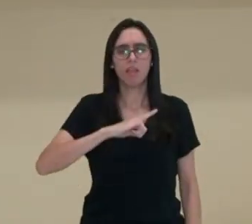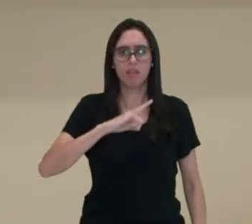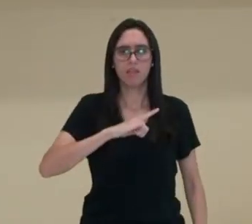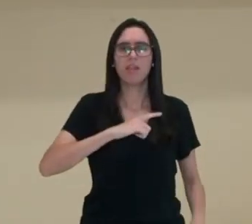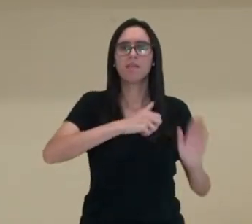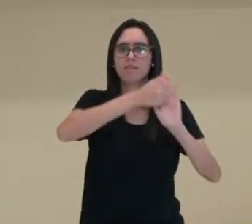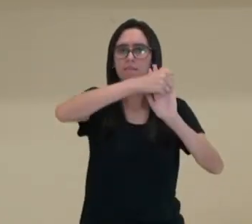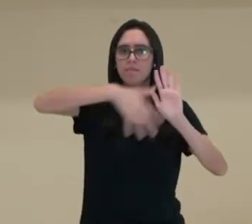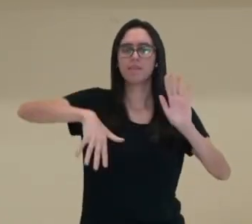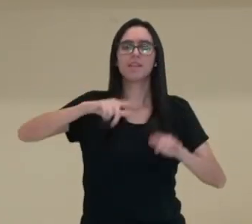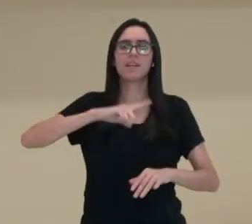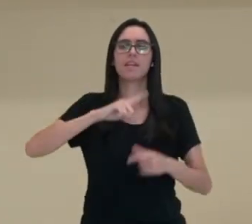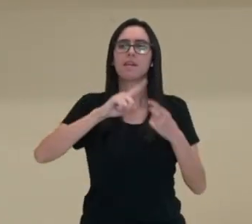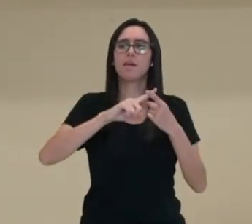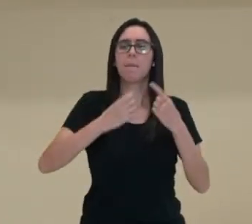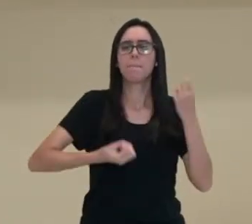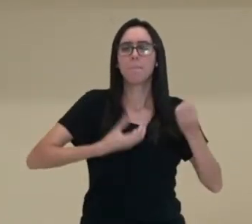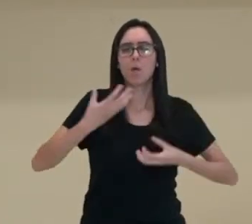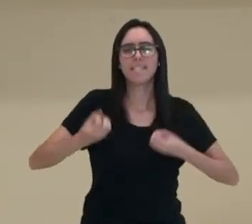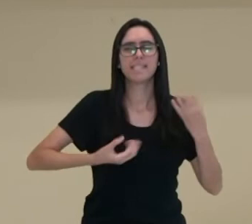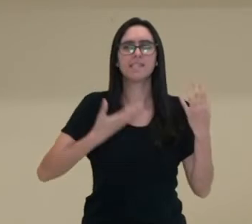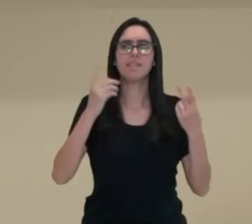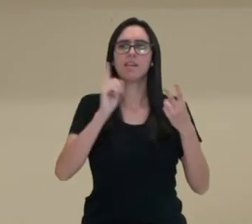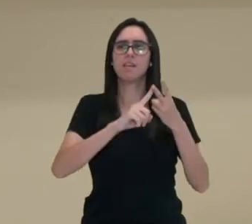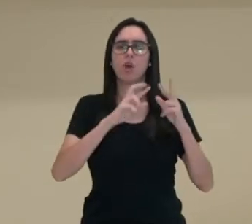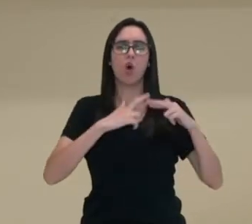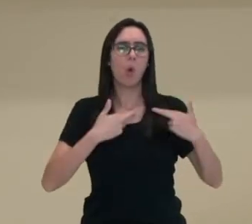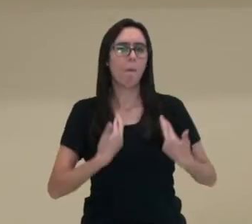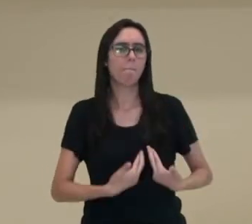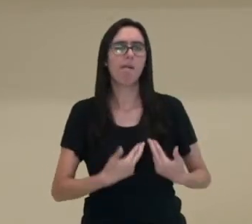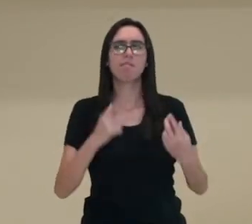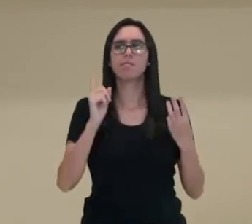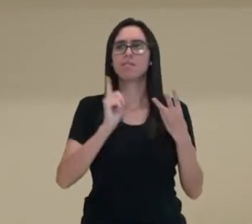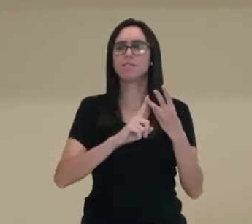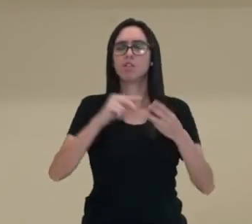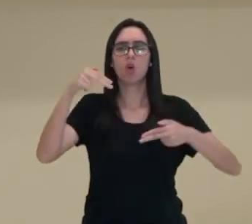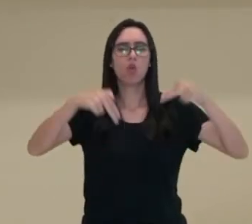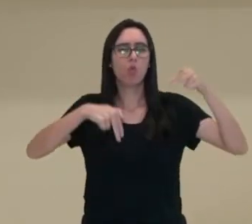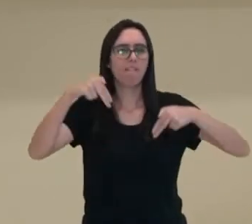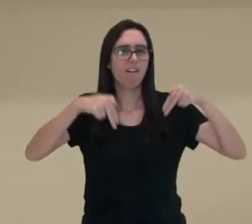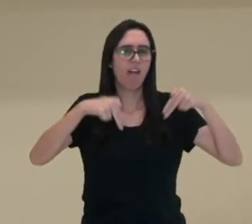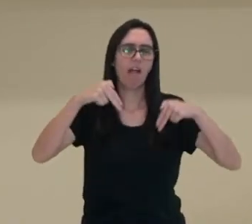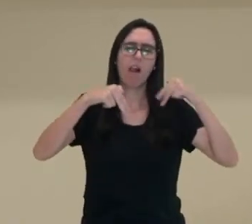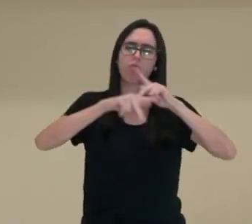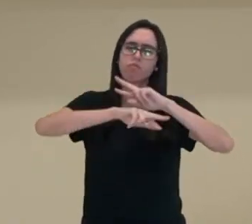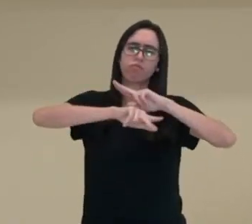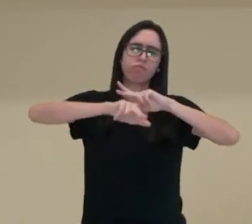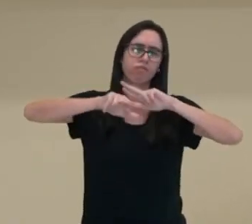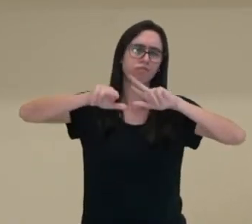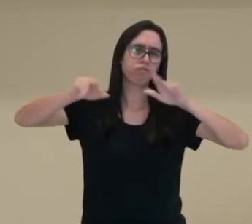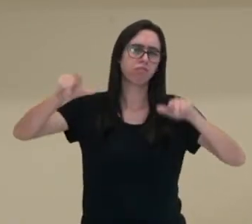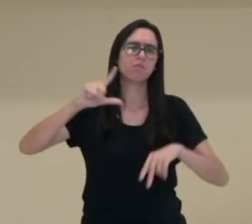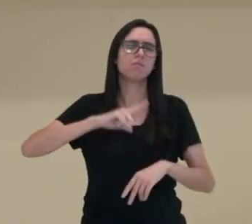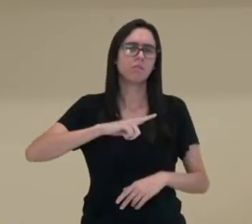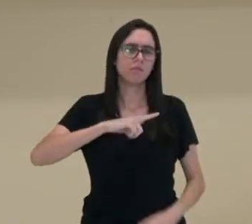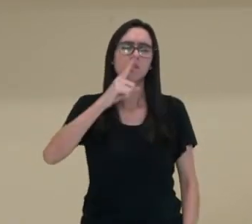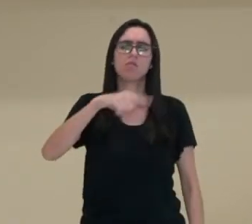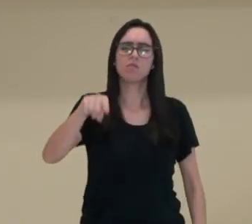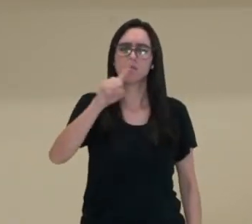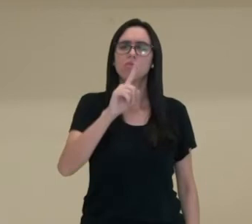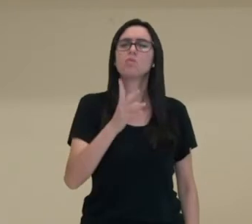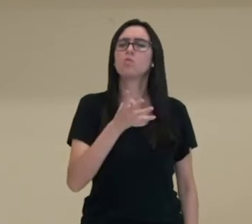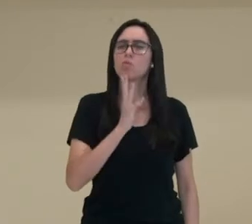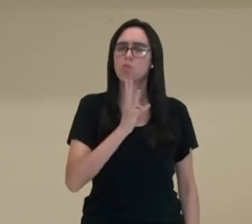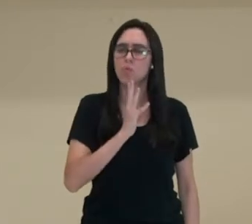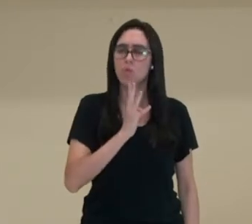as crônicas, as poesias, os romances, as novelas, né? Os fragmentos de romances que vocês estão habituados a ler